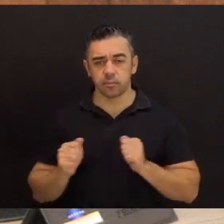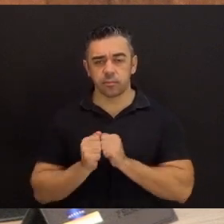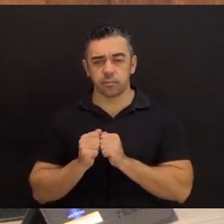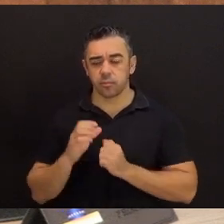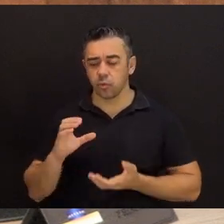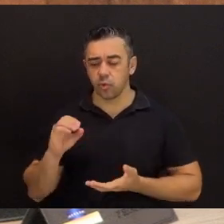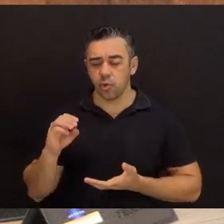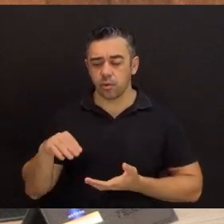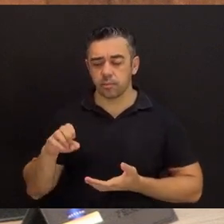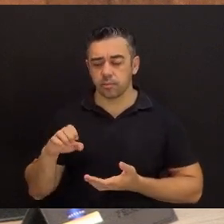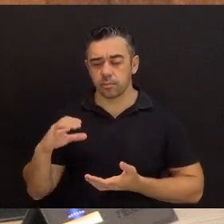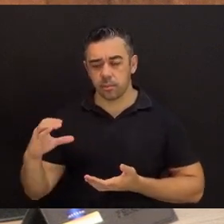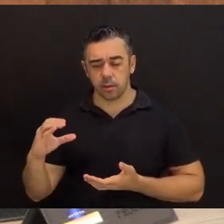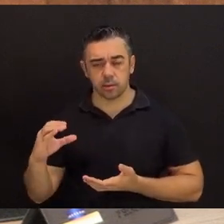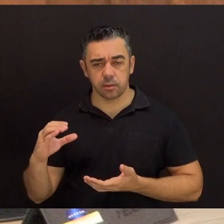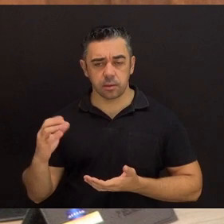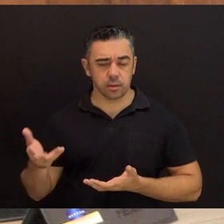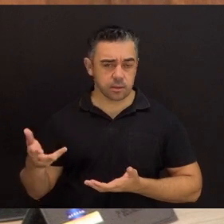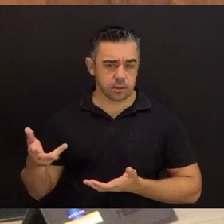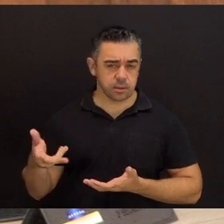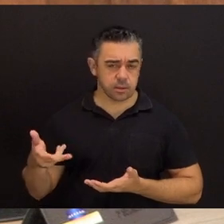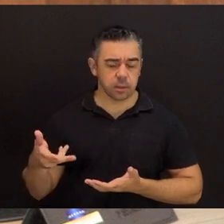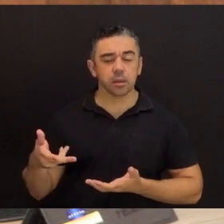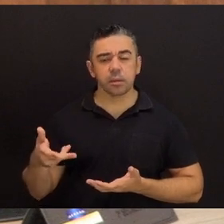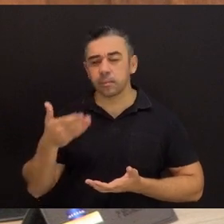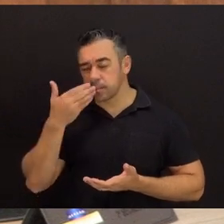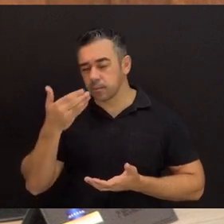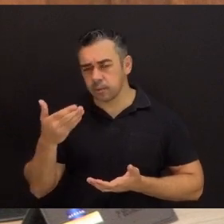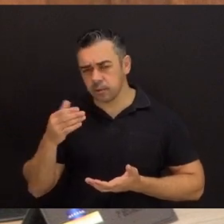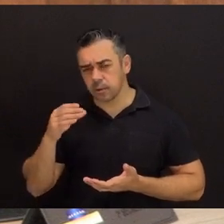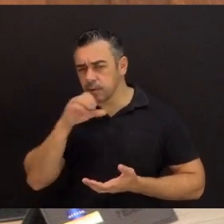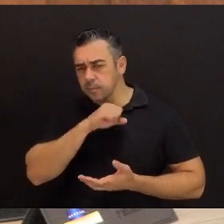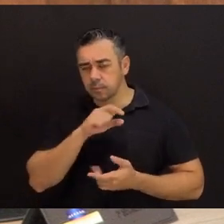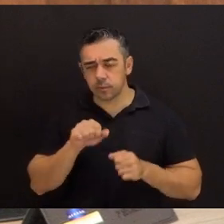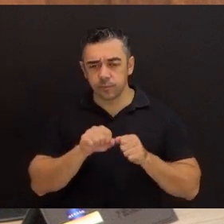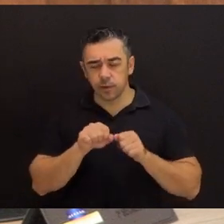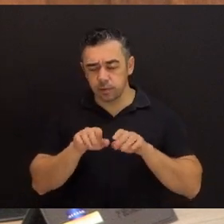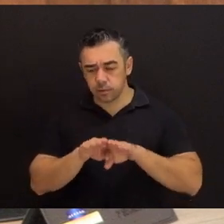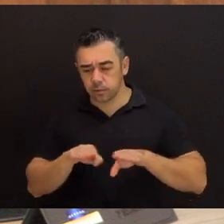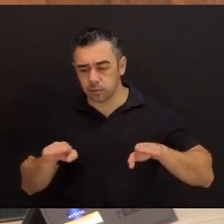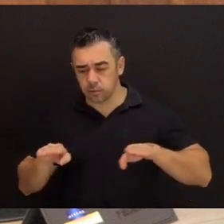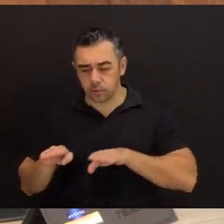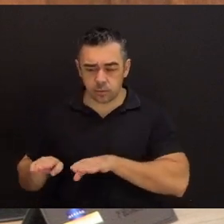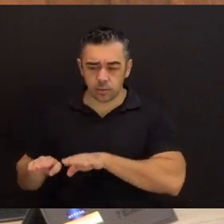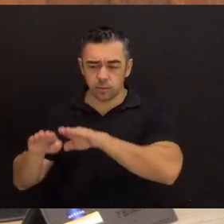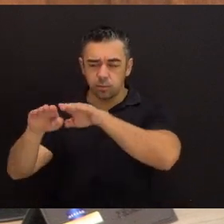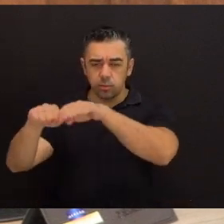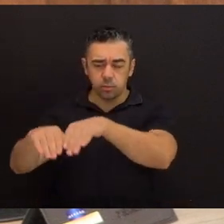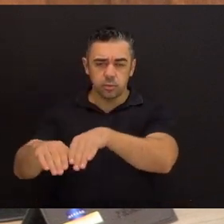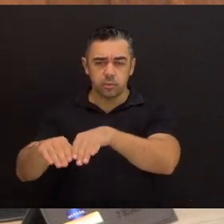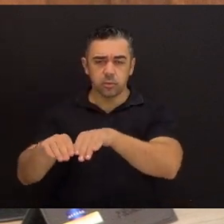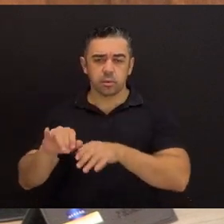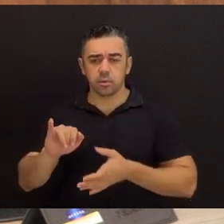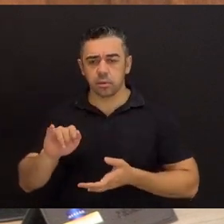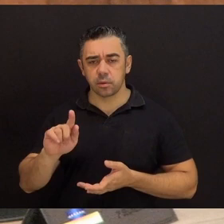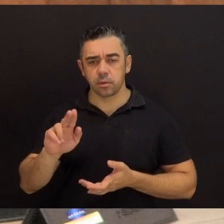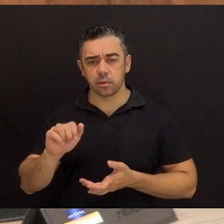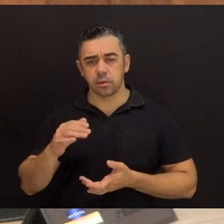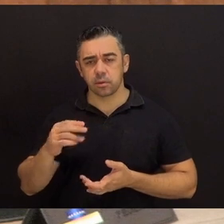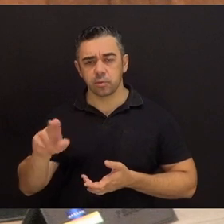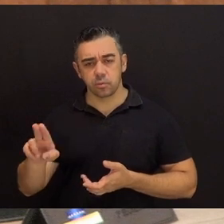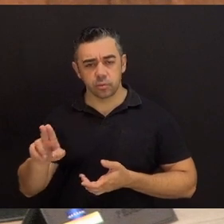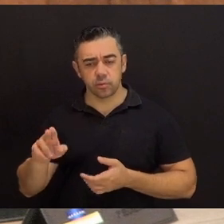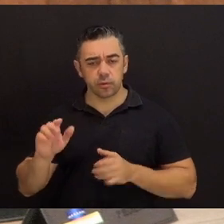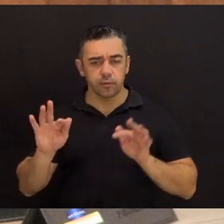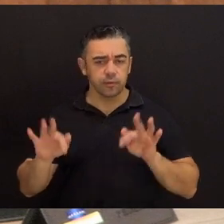comec solicitando celeridade e que também realize a duplicação da ponte sobre o Rio Iguaçu no final da Rua